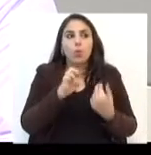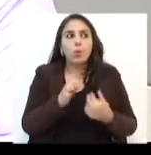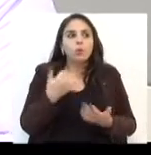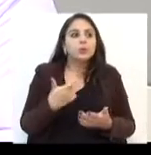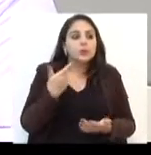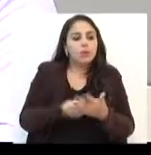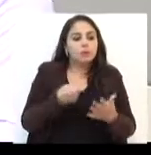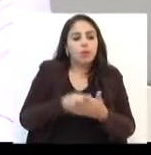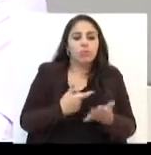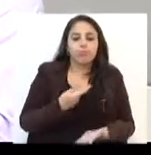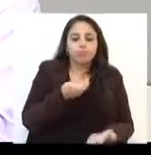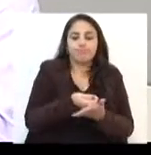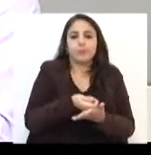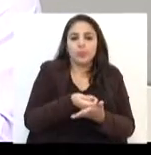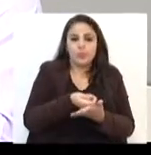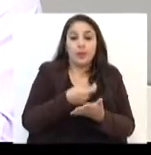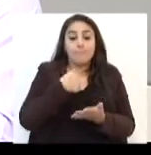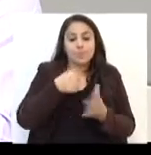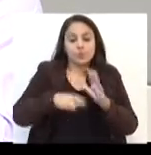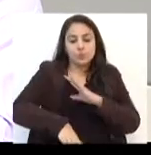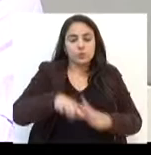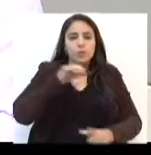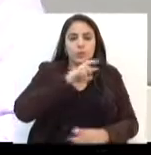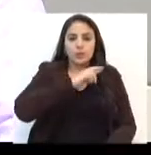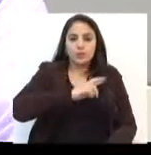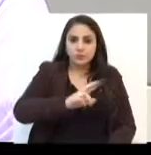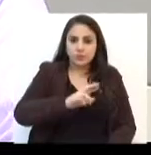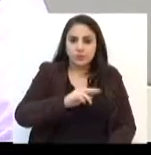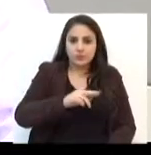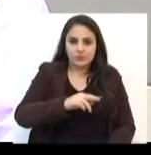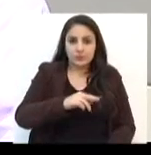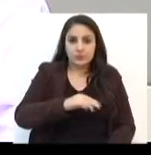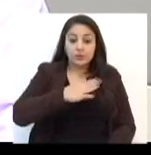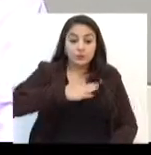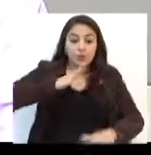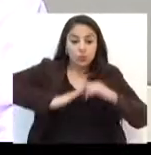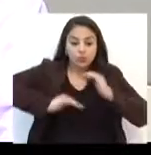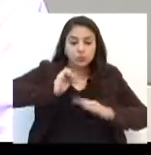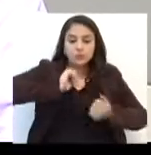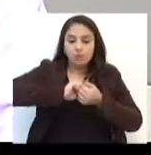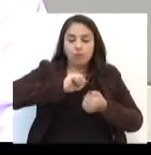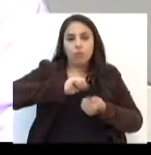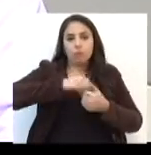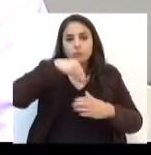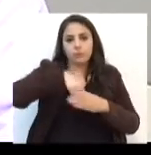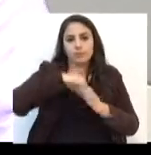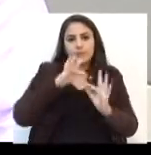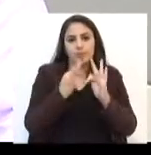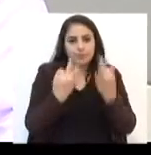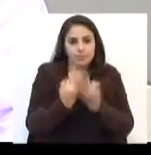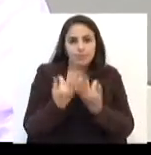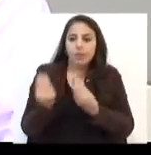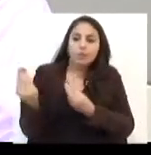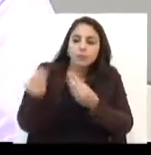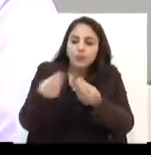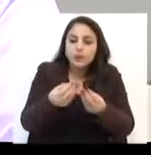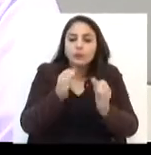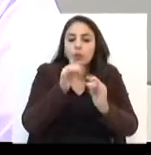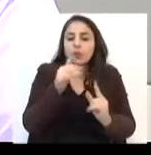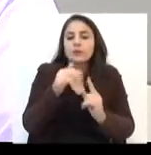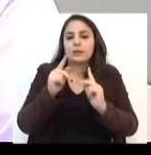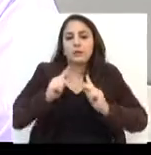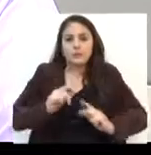querer impor a minha escolha religiosa, a escolha que foi construída dentro da minha família para a população.